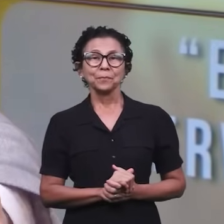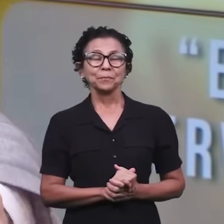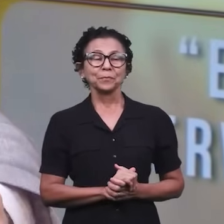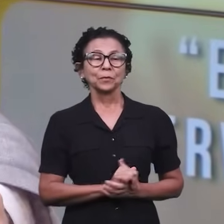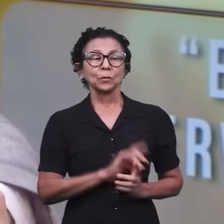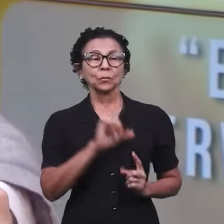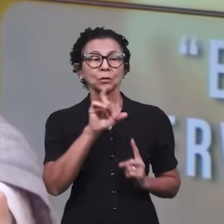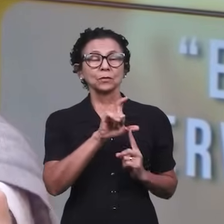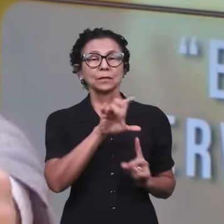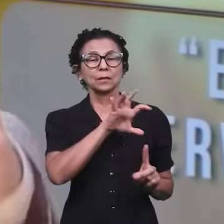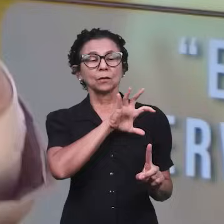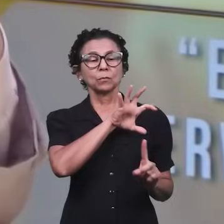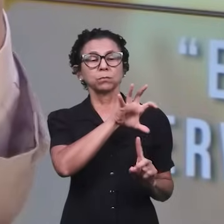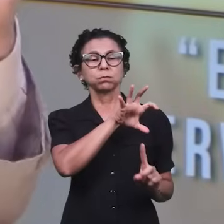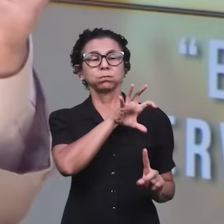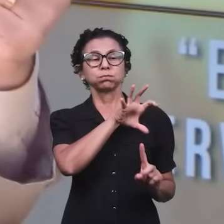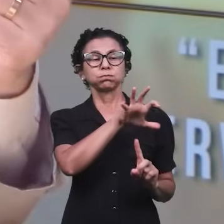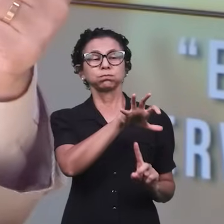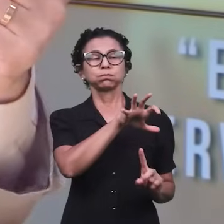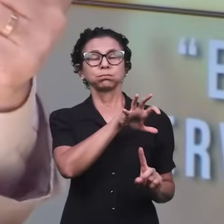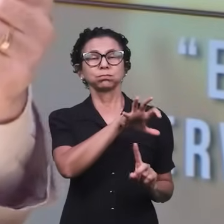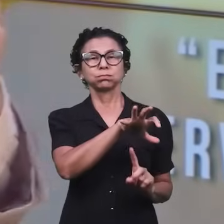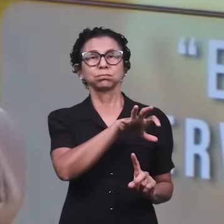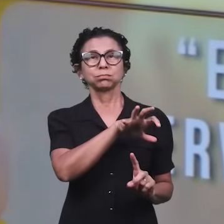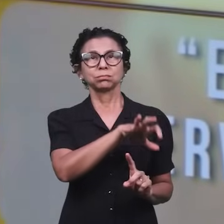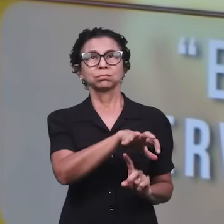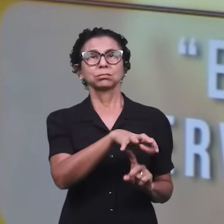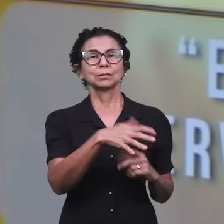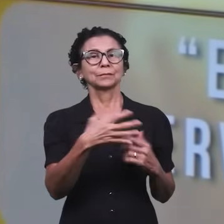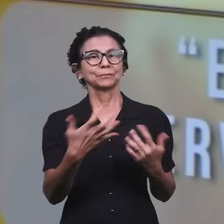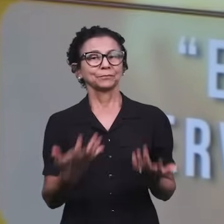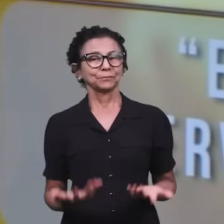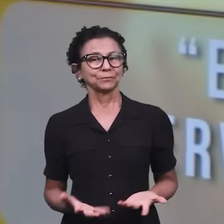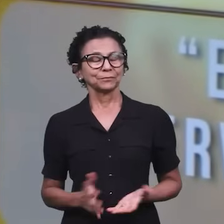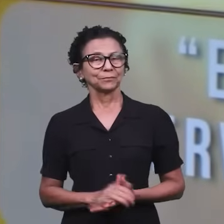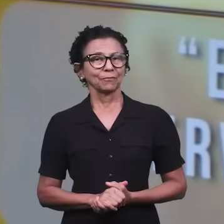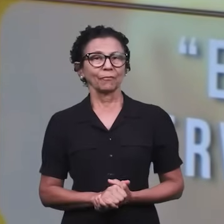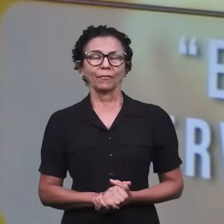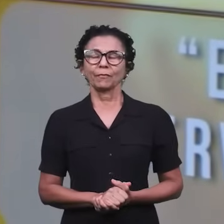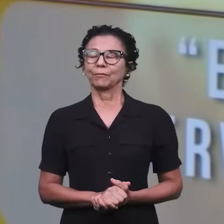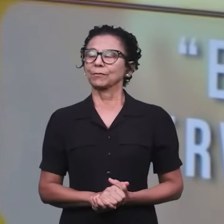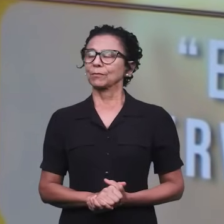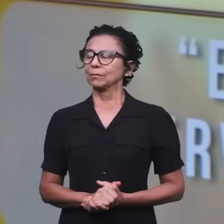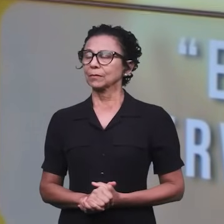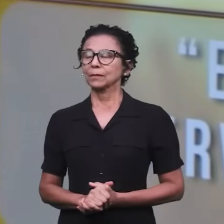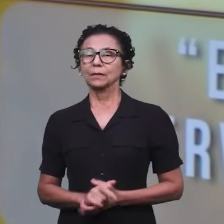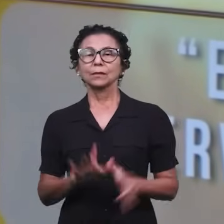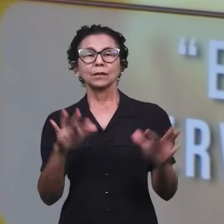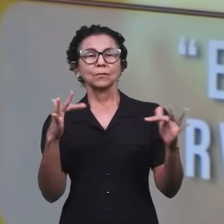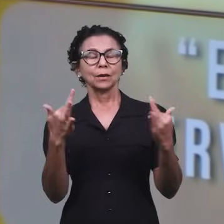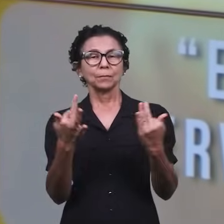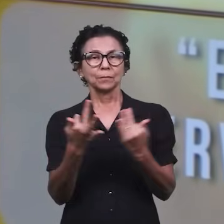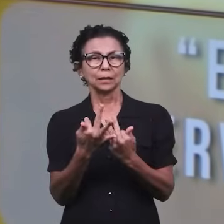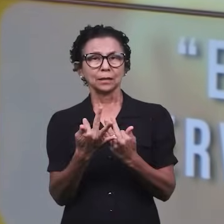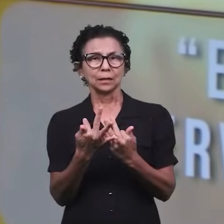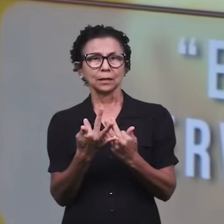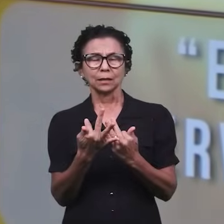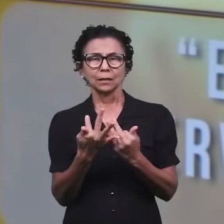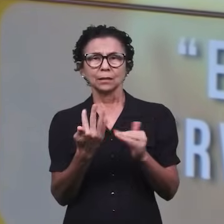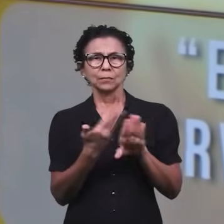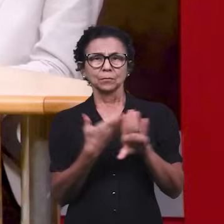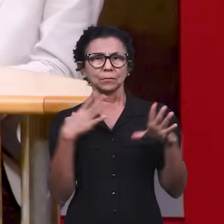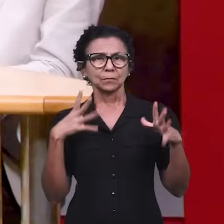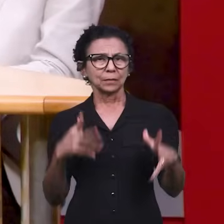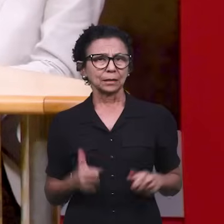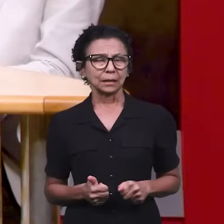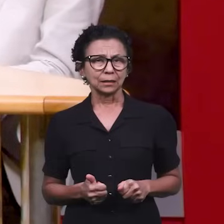e também para aquele grande dia. A família não está preparada para a volta do Senhor Jesus. Ou